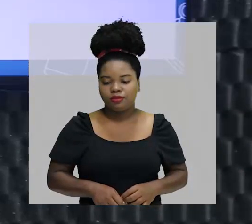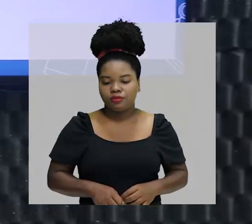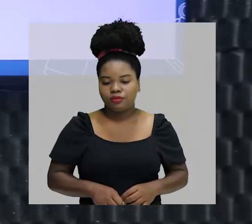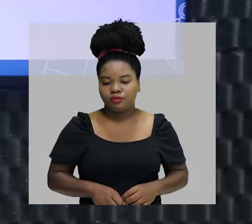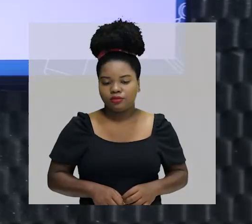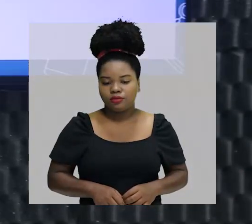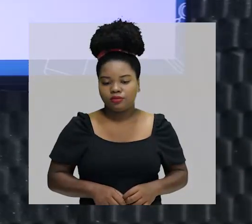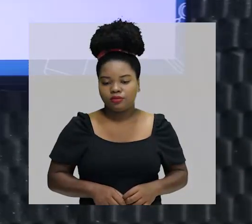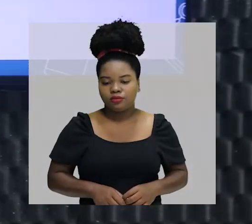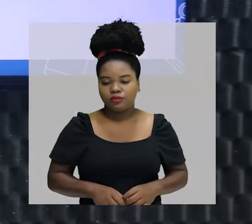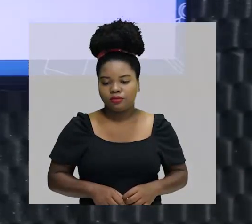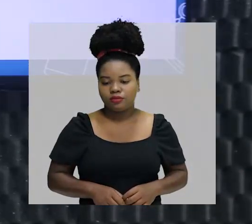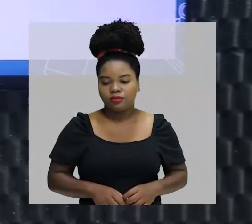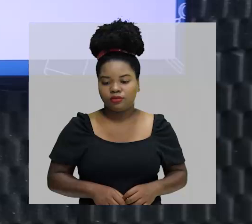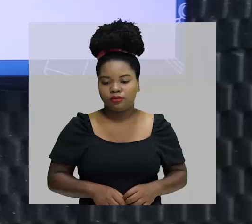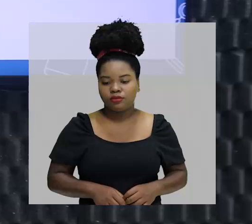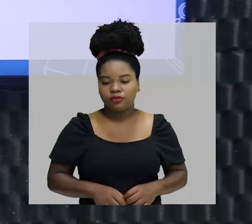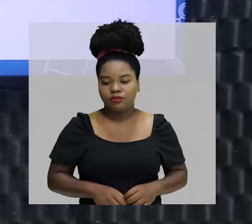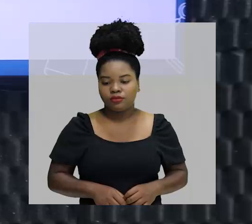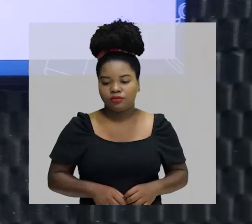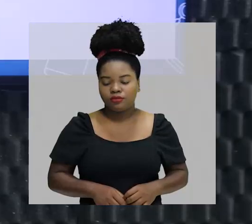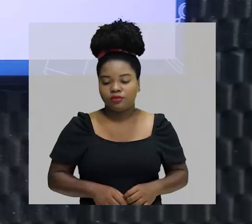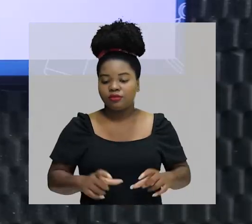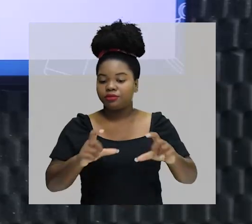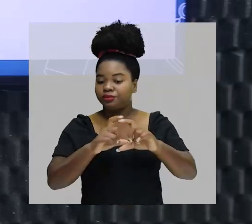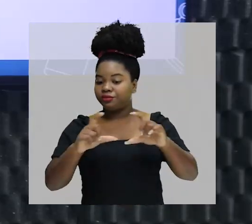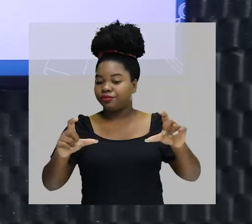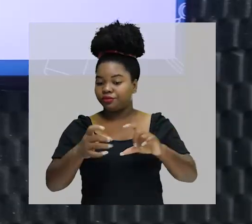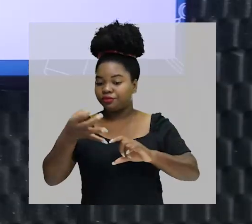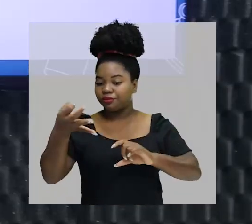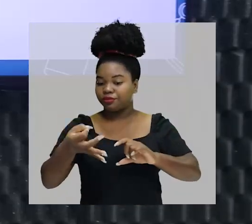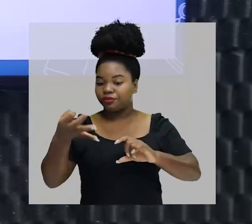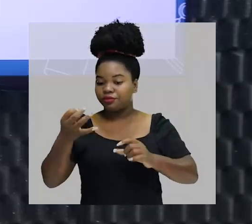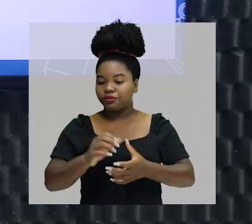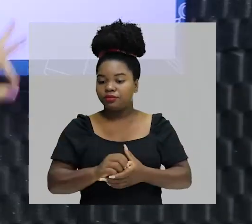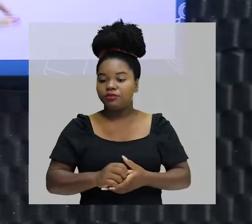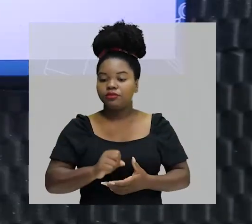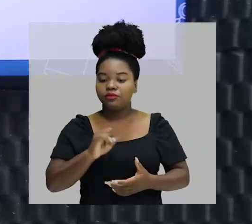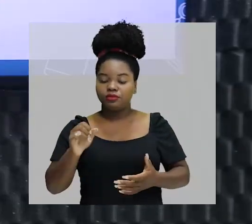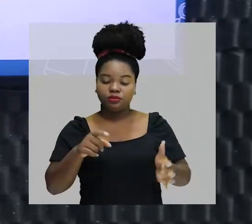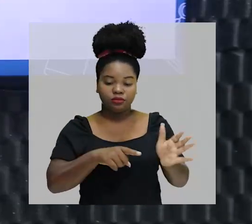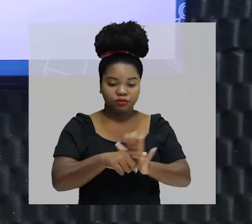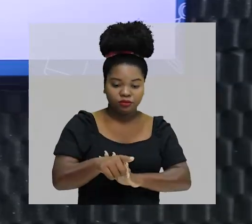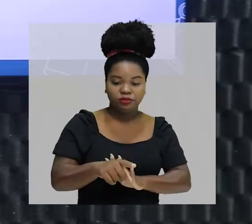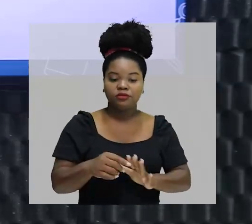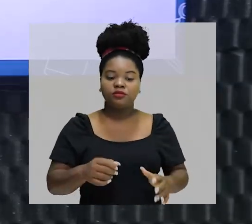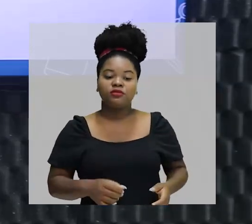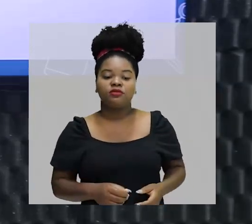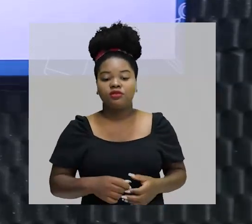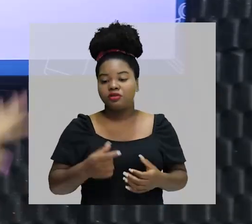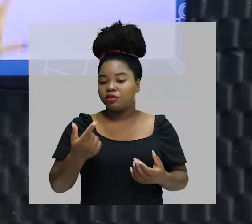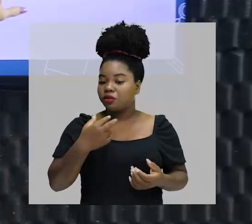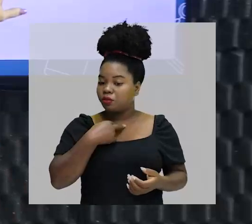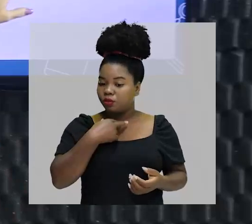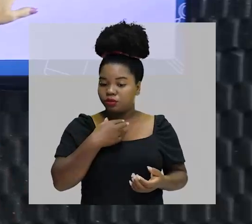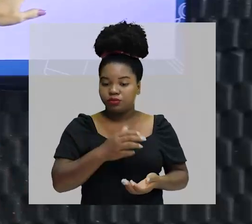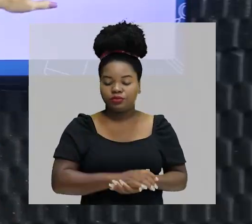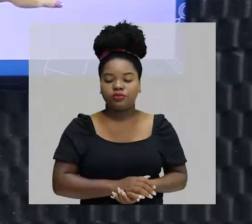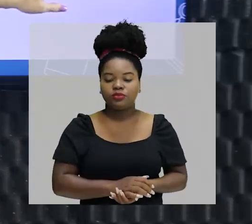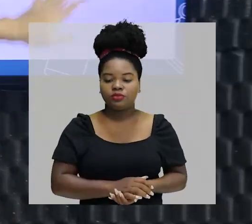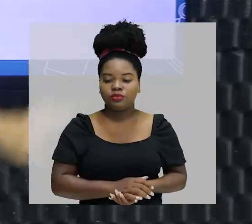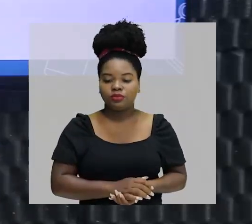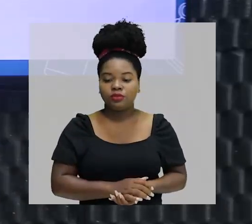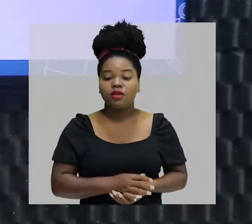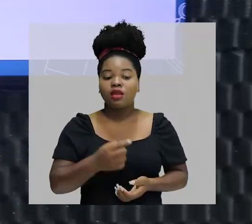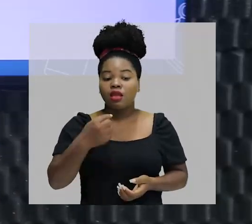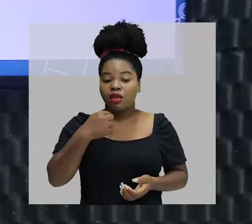when she called. Ou, no caso, seria aqui uma frase afirmativa, tá? Se fosse pergunta, was vinha na frente. Eu